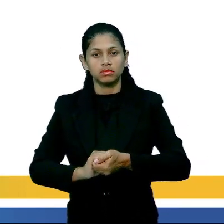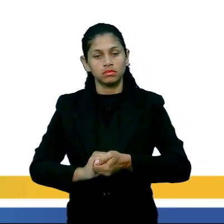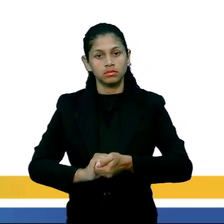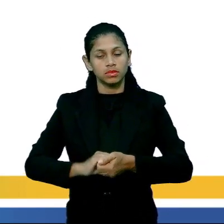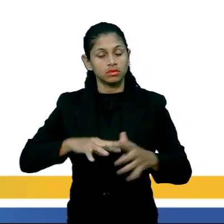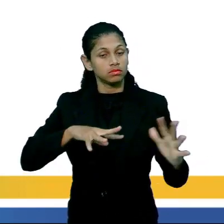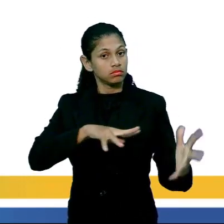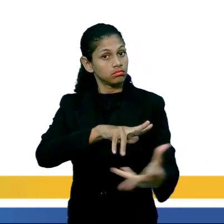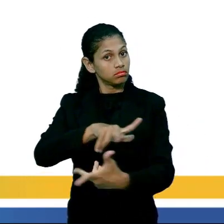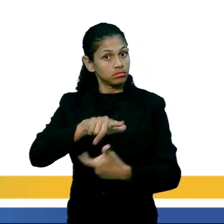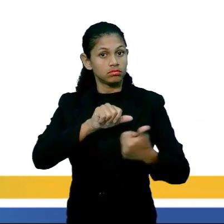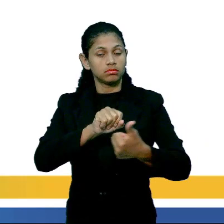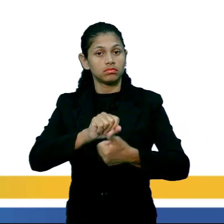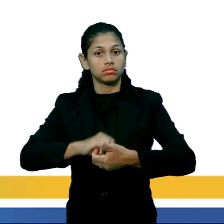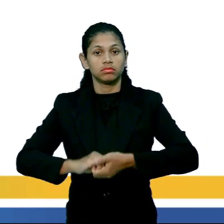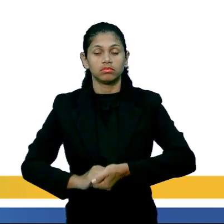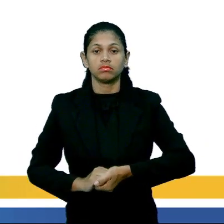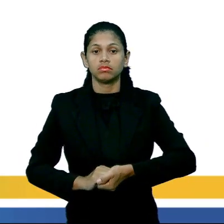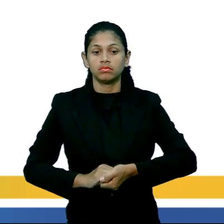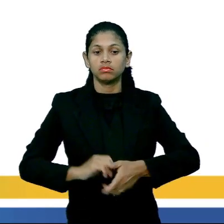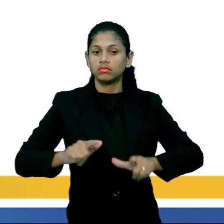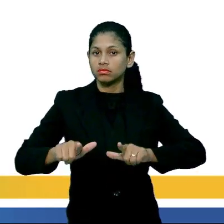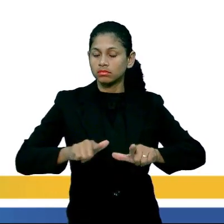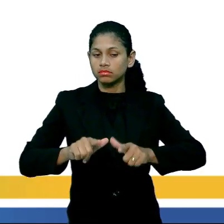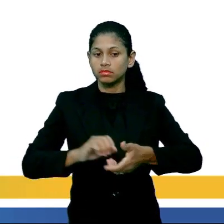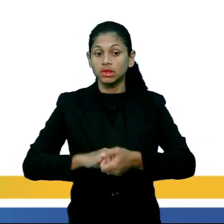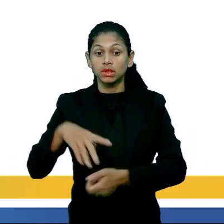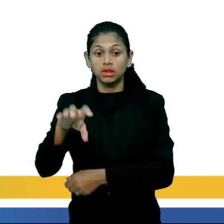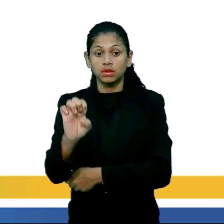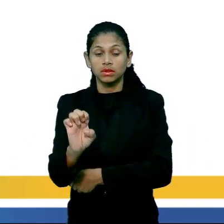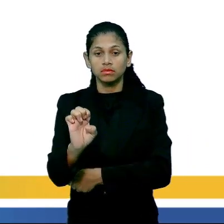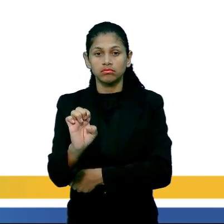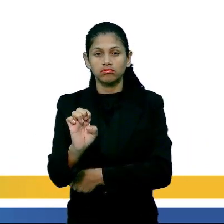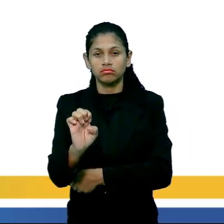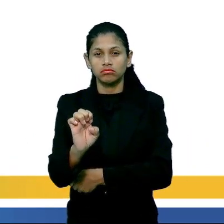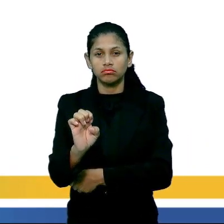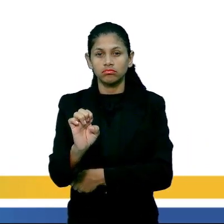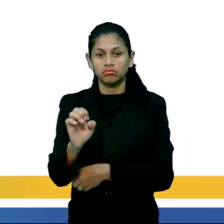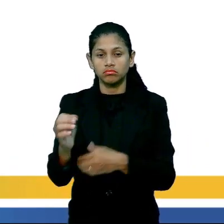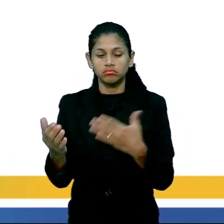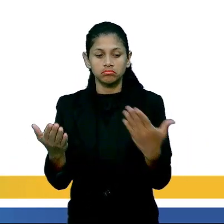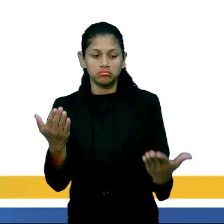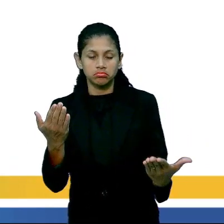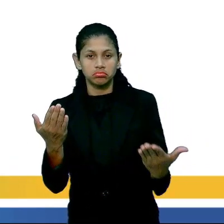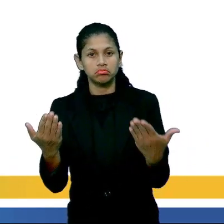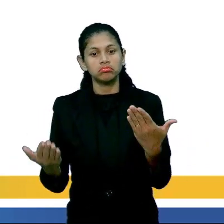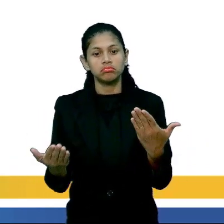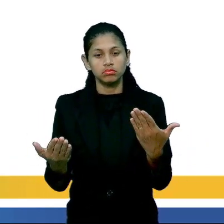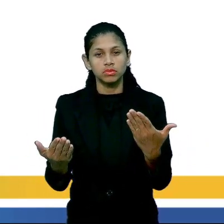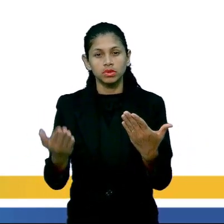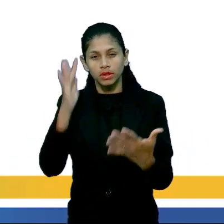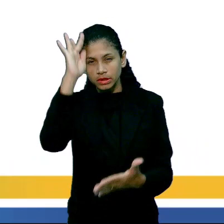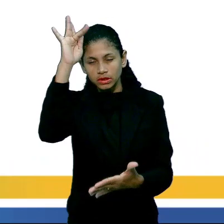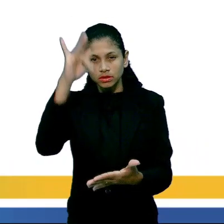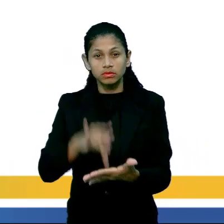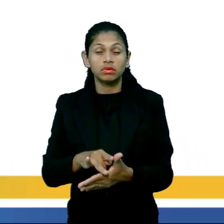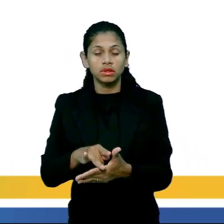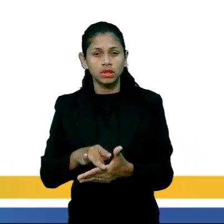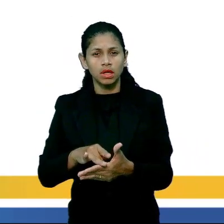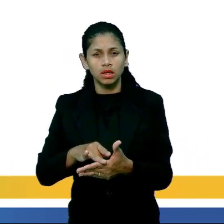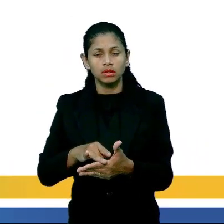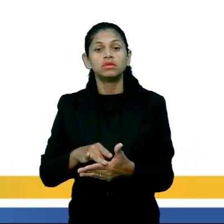globalizado. E na letra E, um contraste entre o ideal e o real sobre